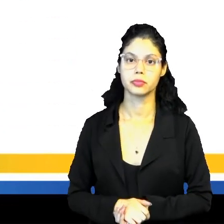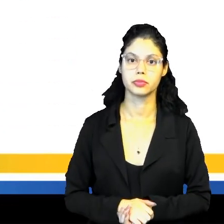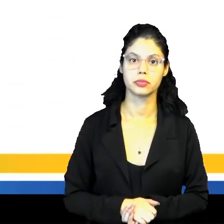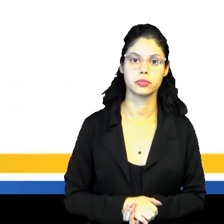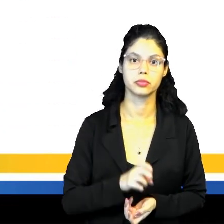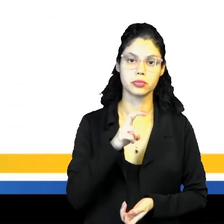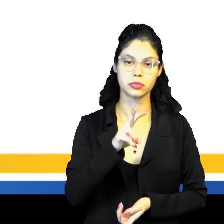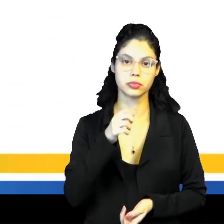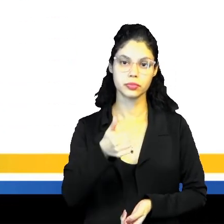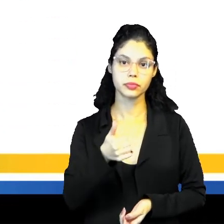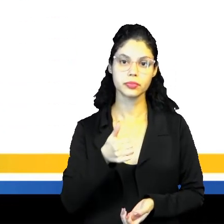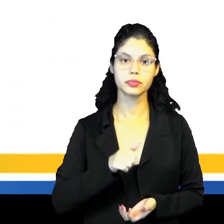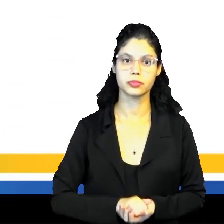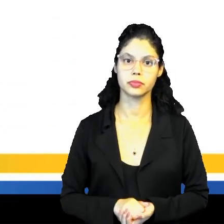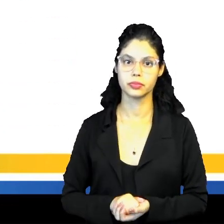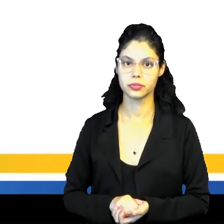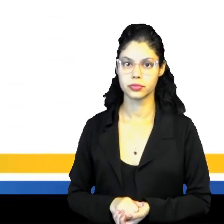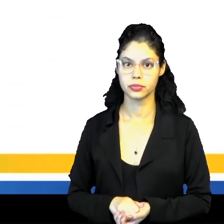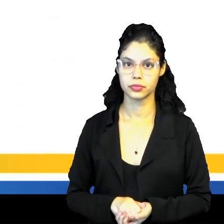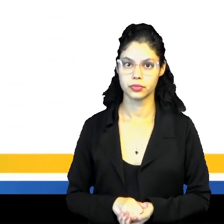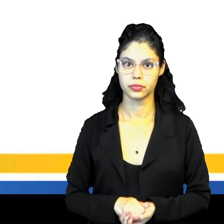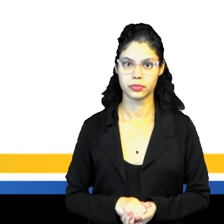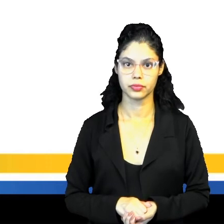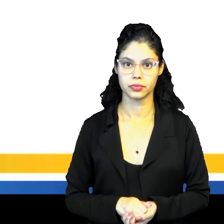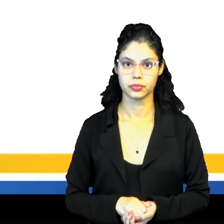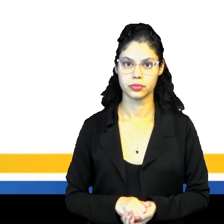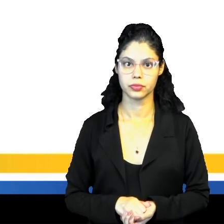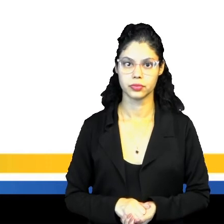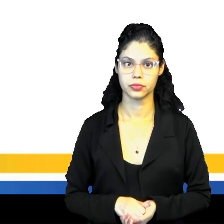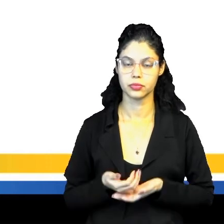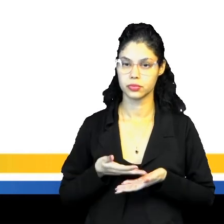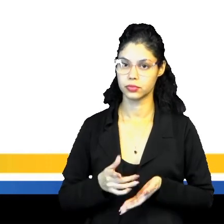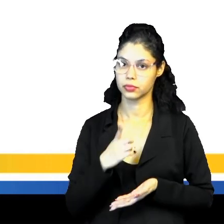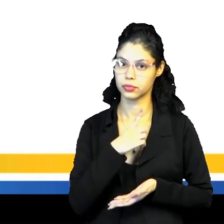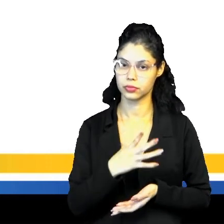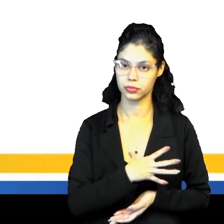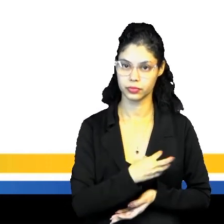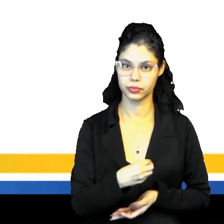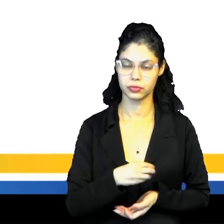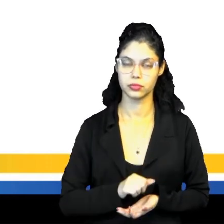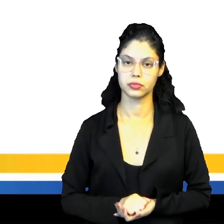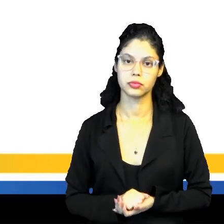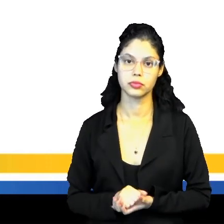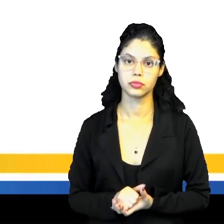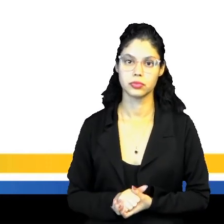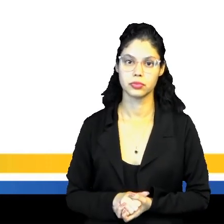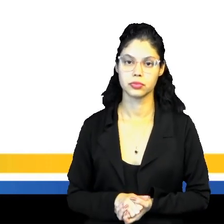Em 1951, Carlos teve um filho, né, ou seja, ele teve um filho. Em